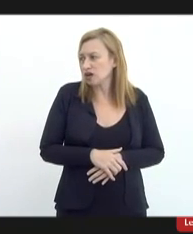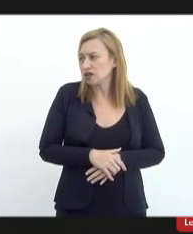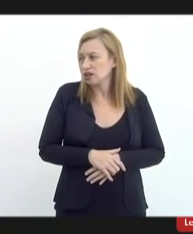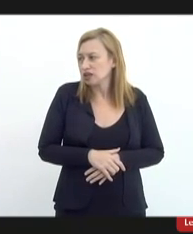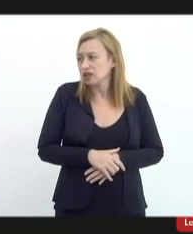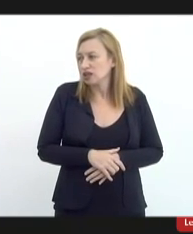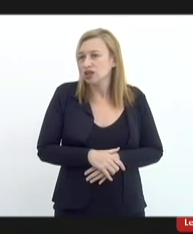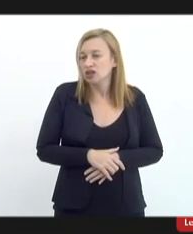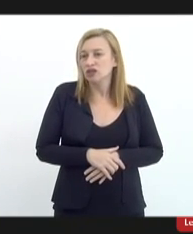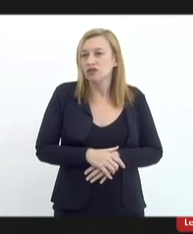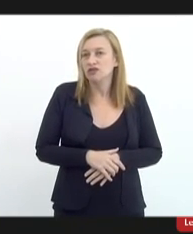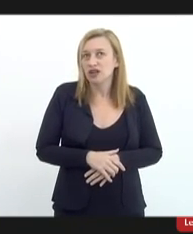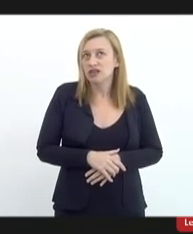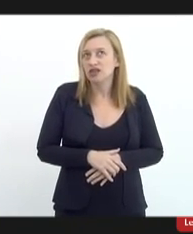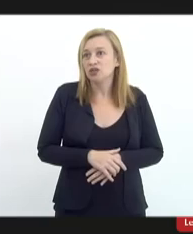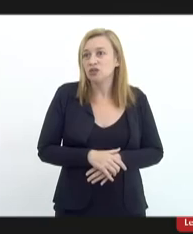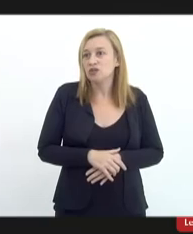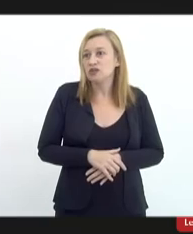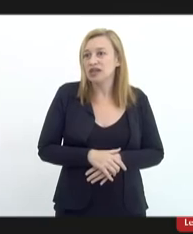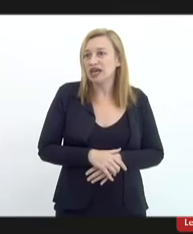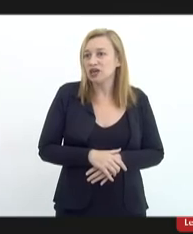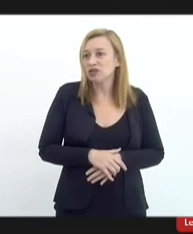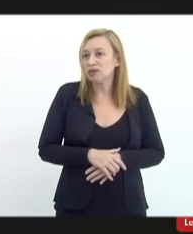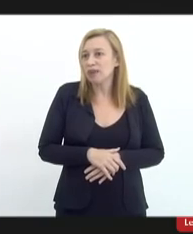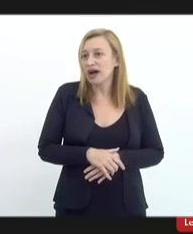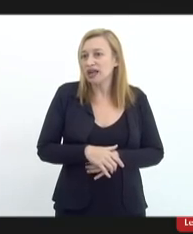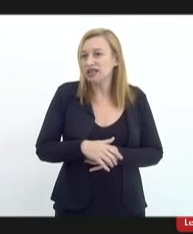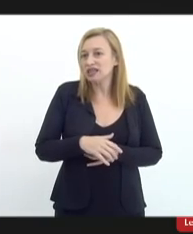que a palavra intolerância, ela cada vez